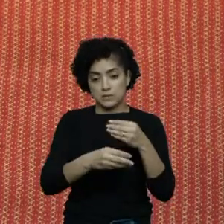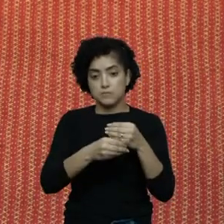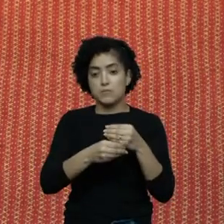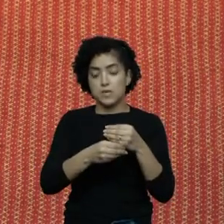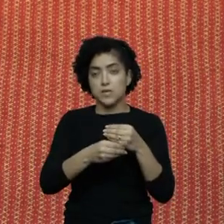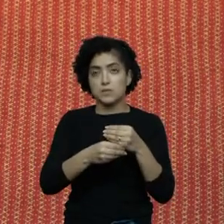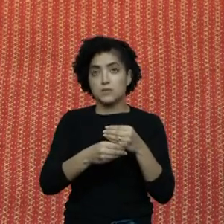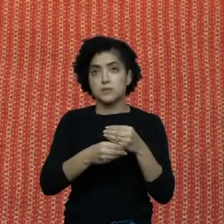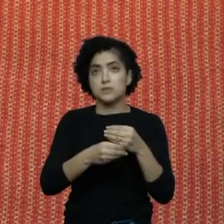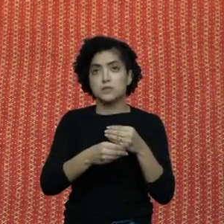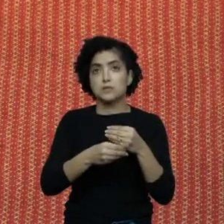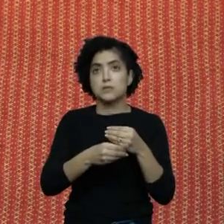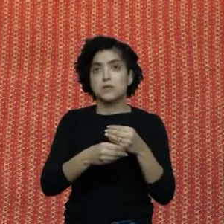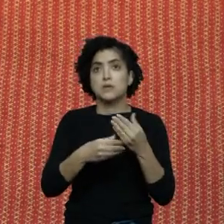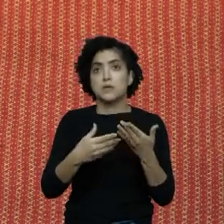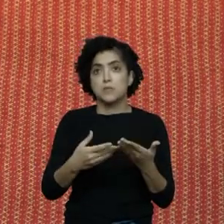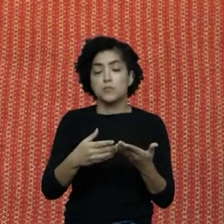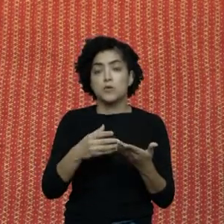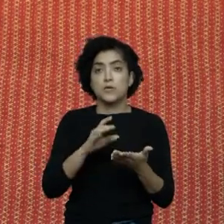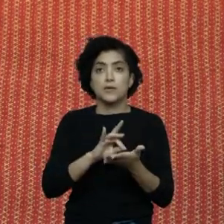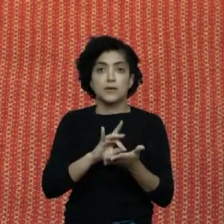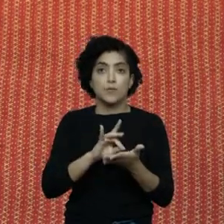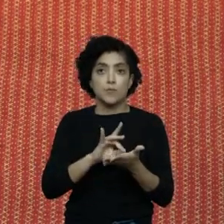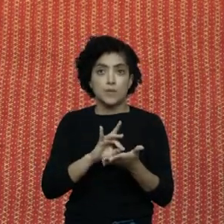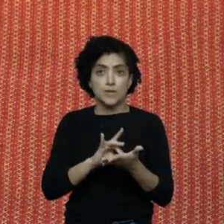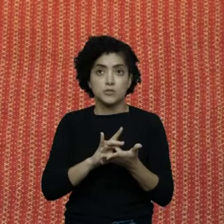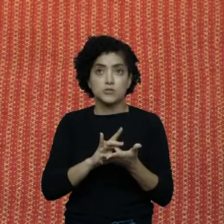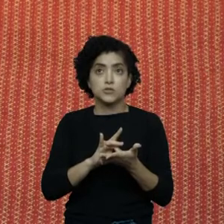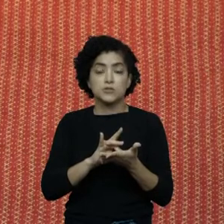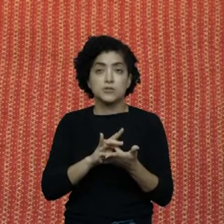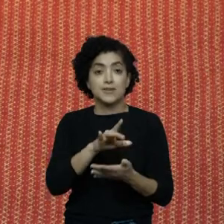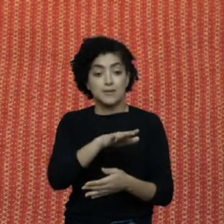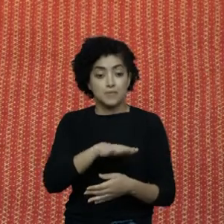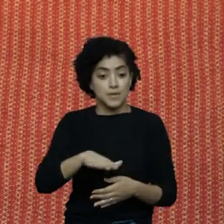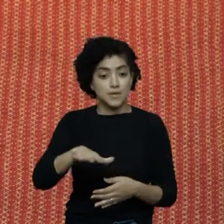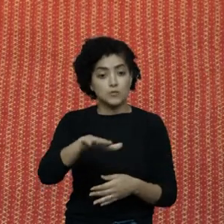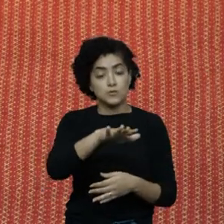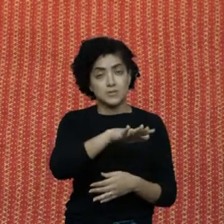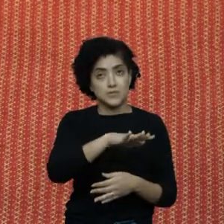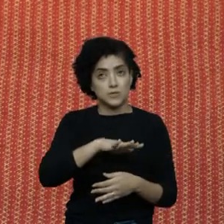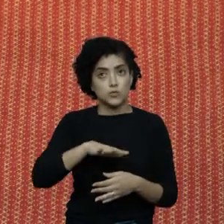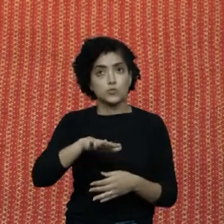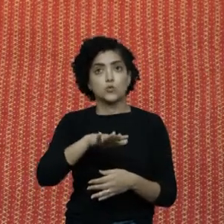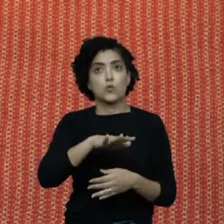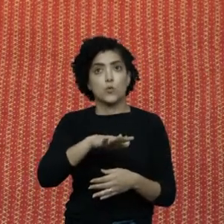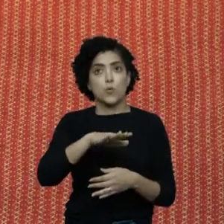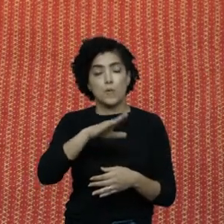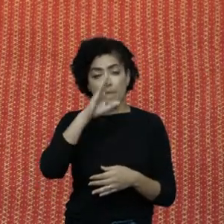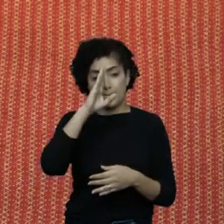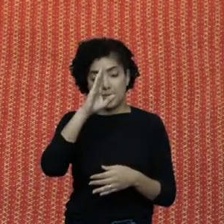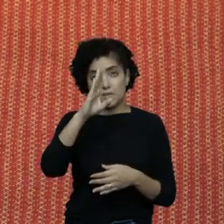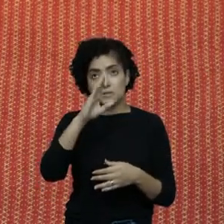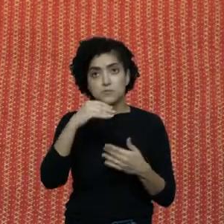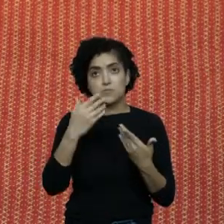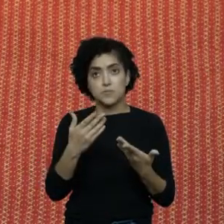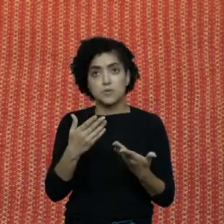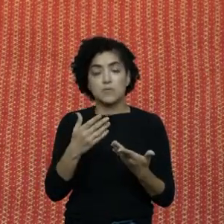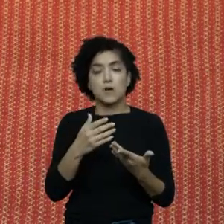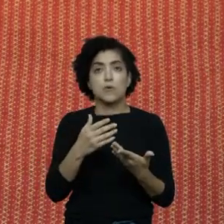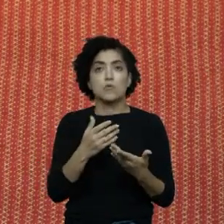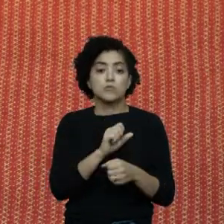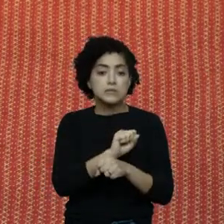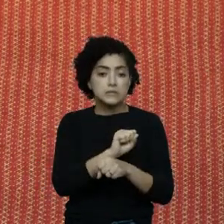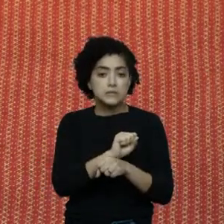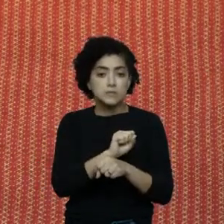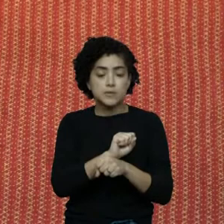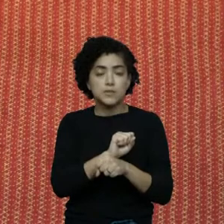porque realmente Elas seriam a para o setor do seria o benefício benefício esperado para